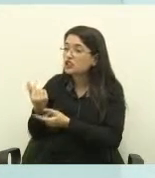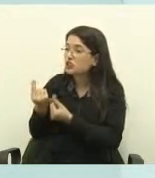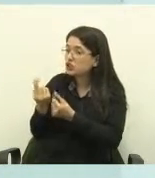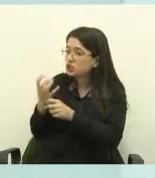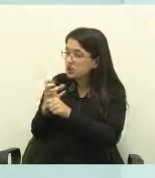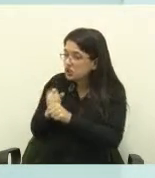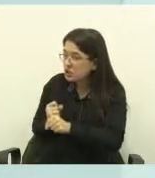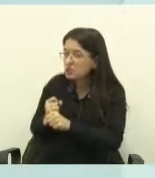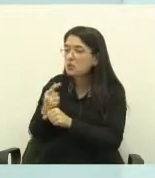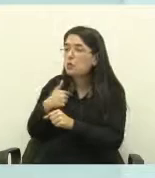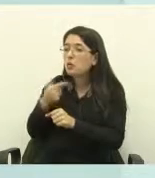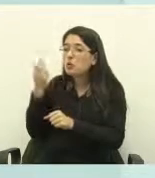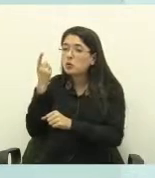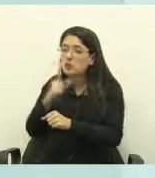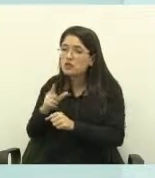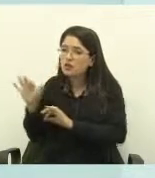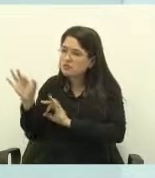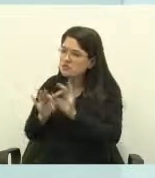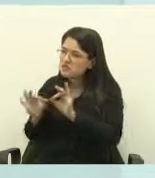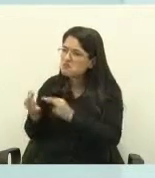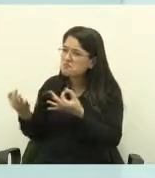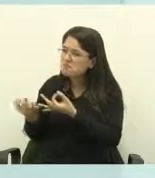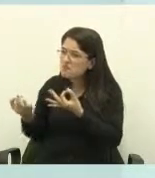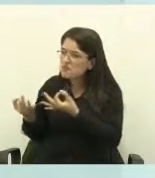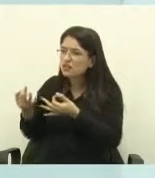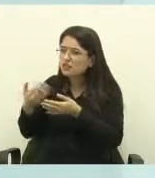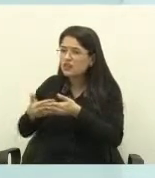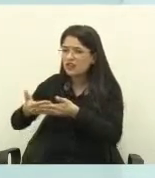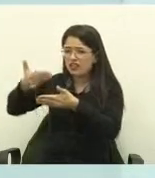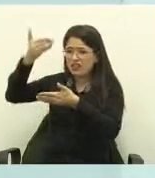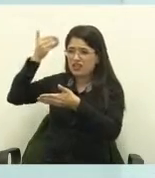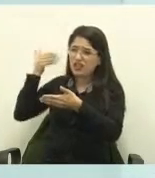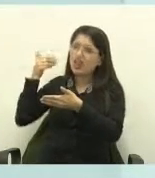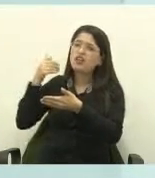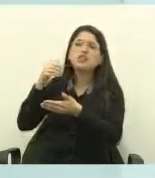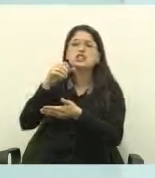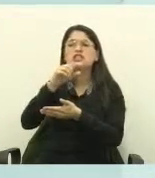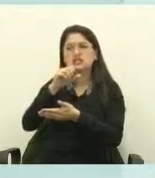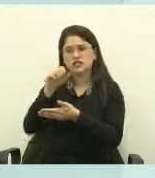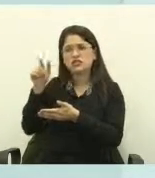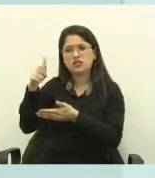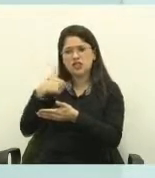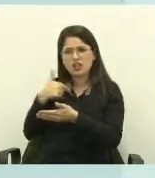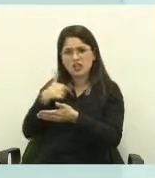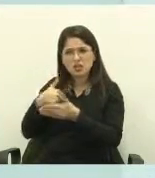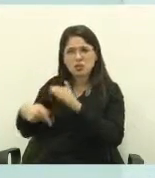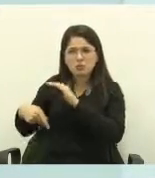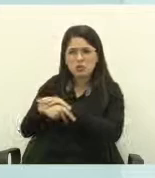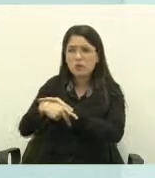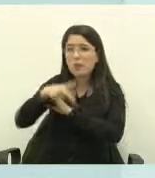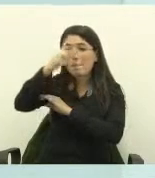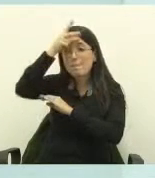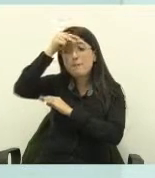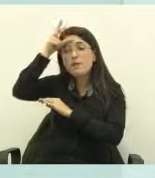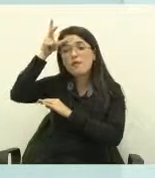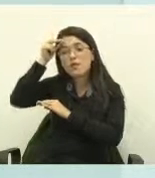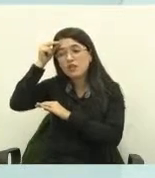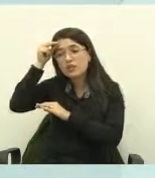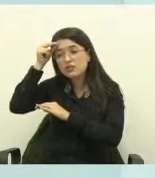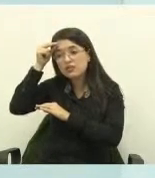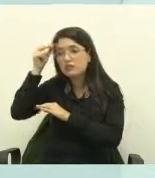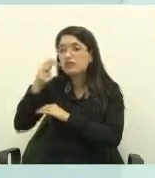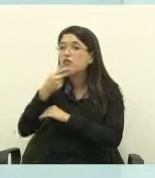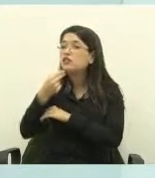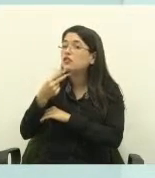conseguido fazer uma boa administração. E fui crítico lá atrás, Samuel, quando o prefeito Sebastião Almeida demitiu a Maria Helena, que é